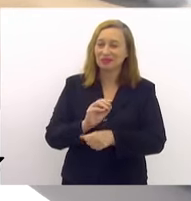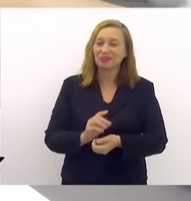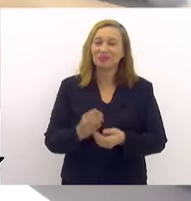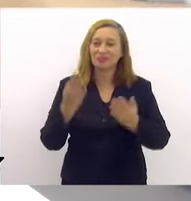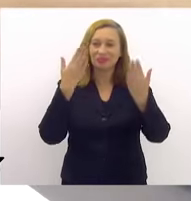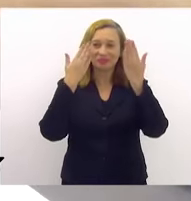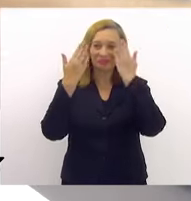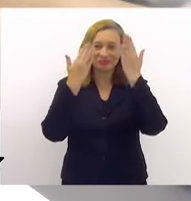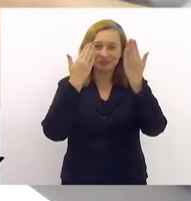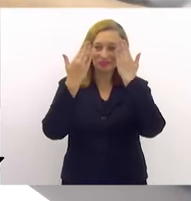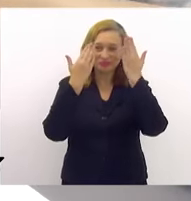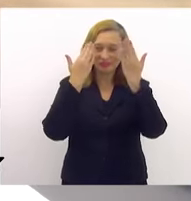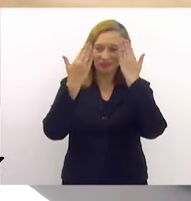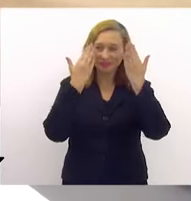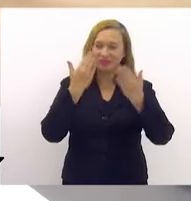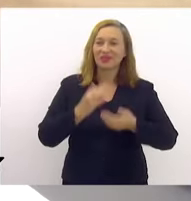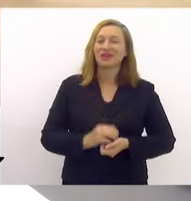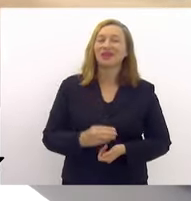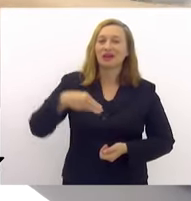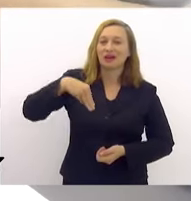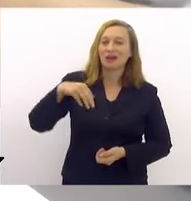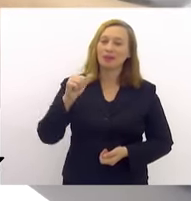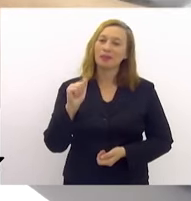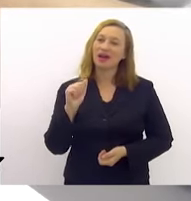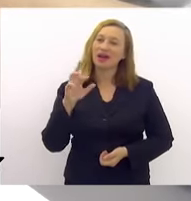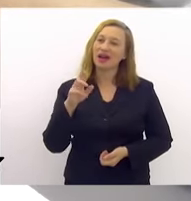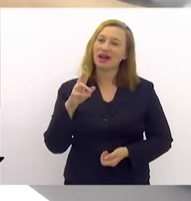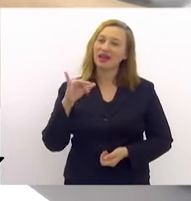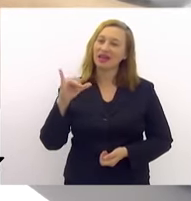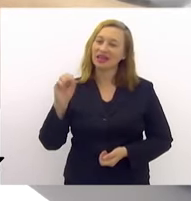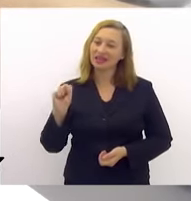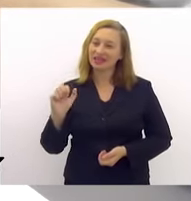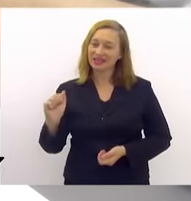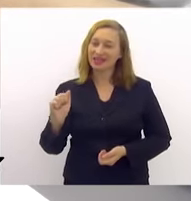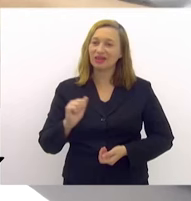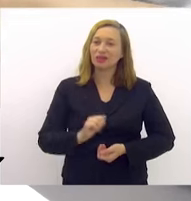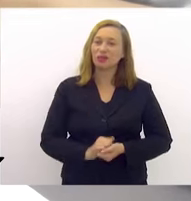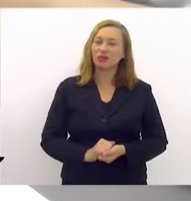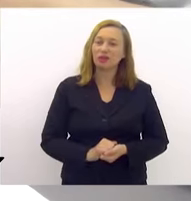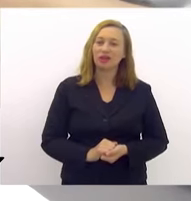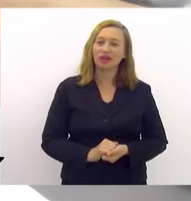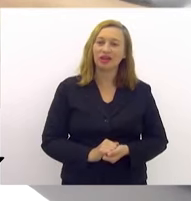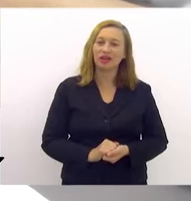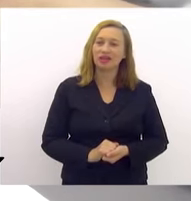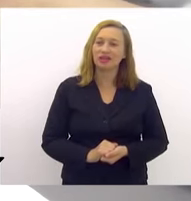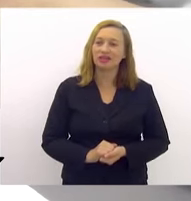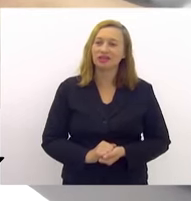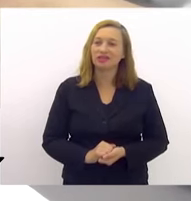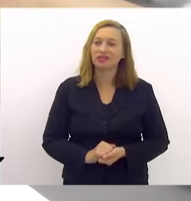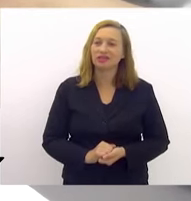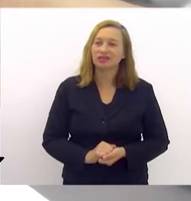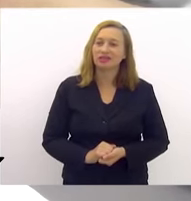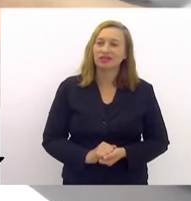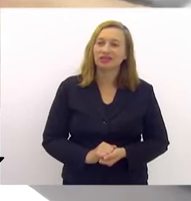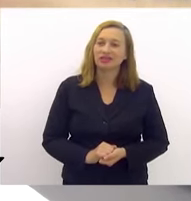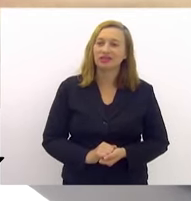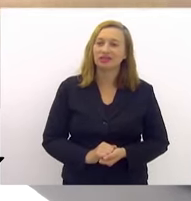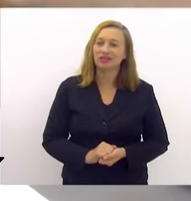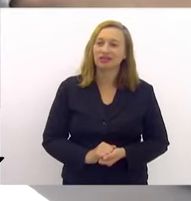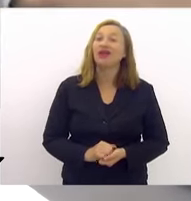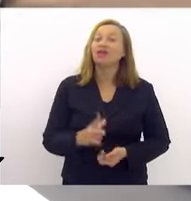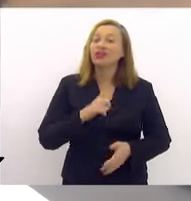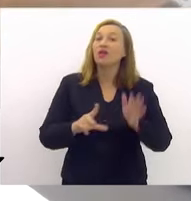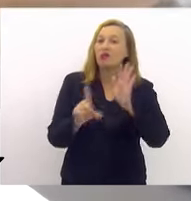psicóloga, a Marisa, que trabalha na UFRJ, chamada A Ética do Cuidado. E tem uma lei